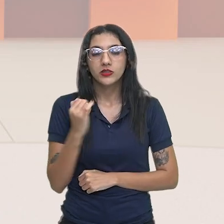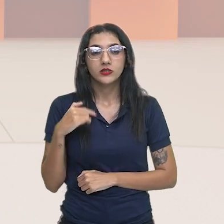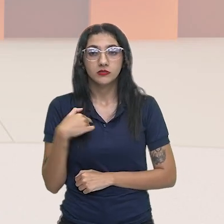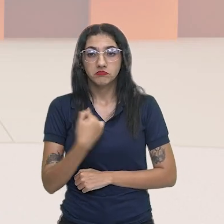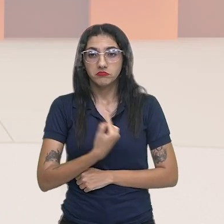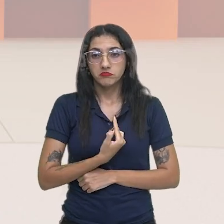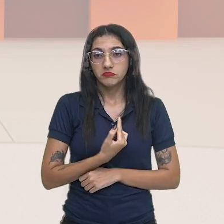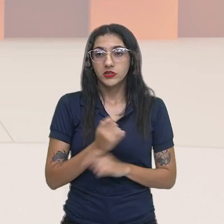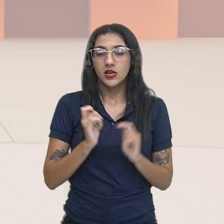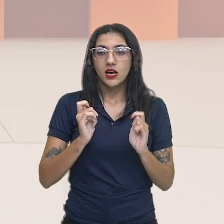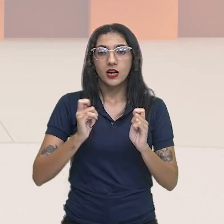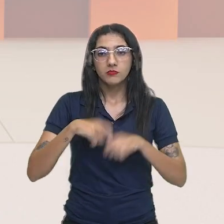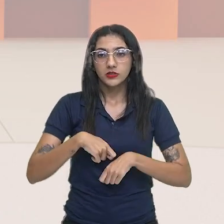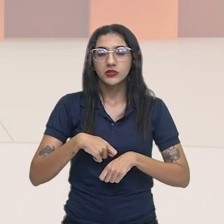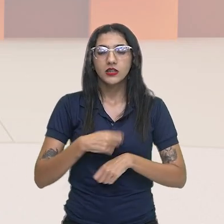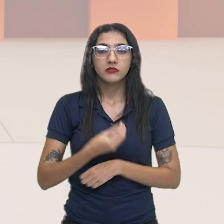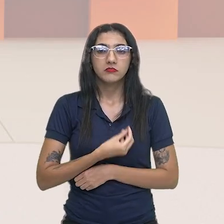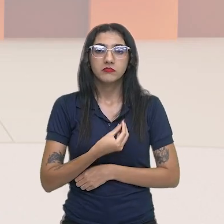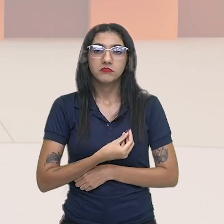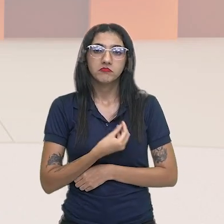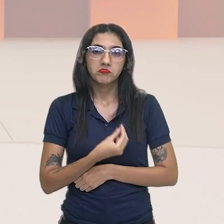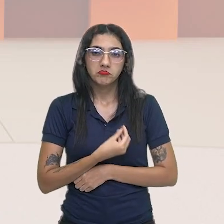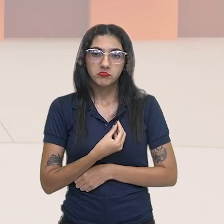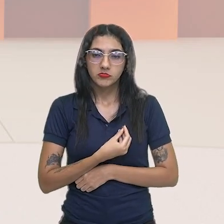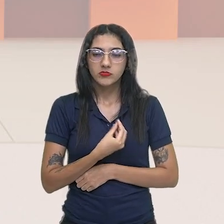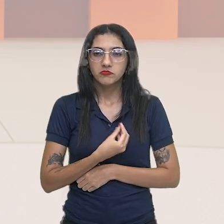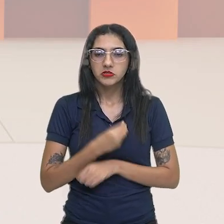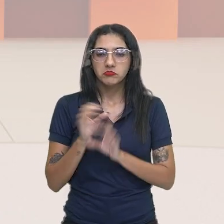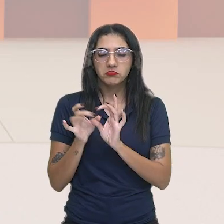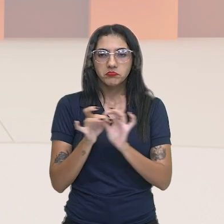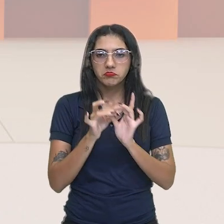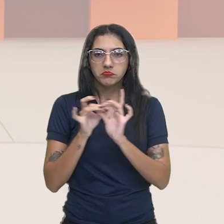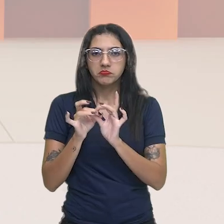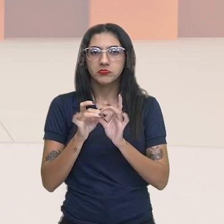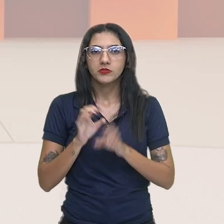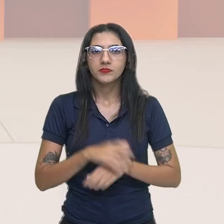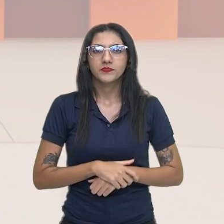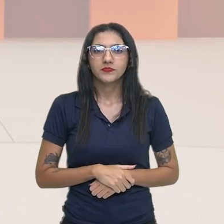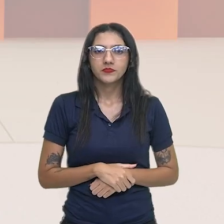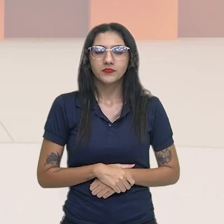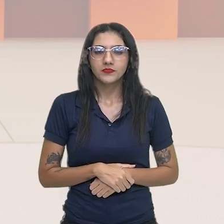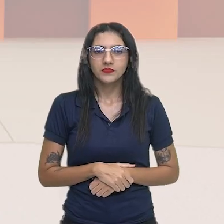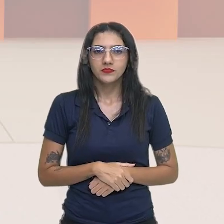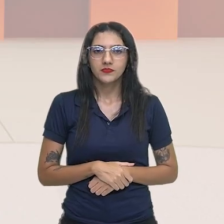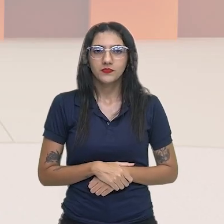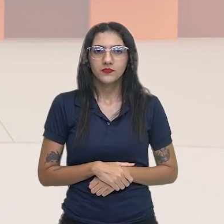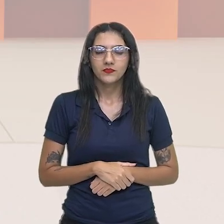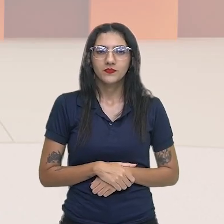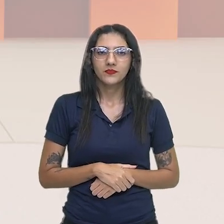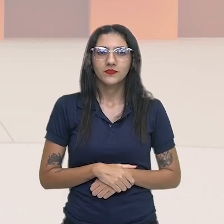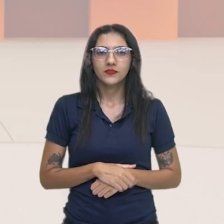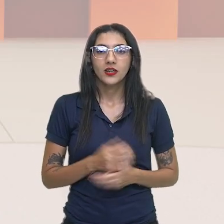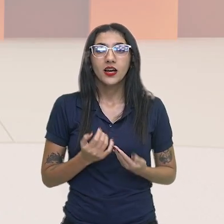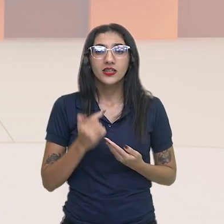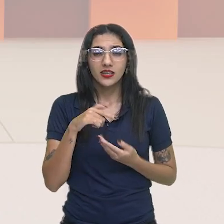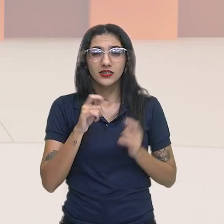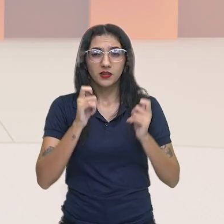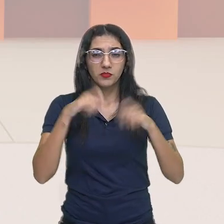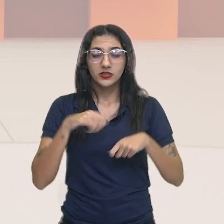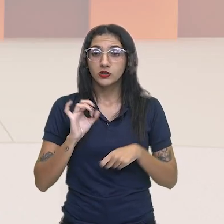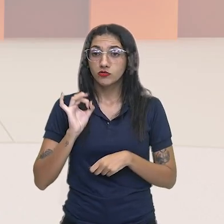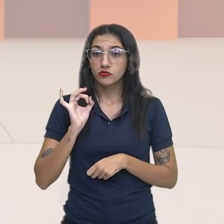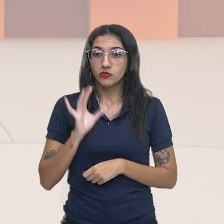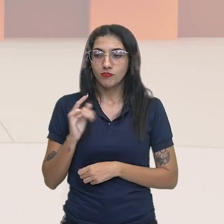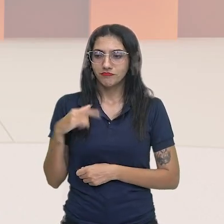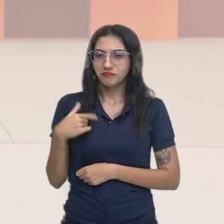a capacidade de poder viver em sociedade. E isso, né, essa capacidade, só nós, seres humanos, temos